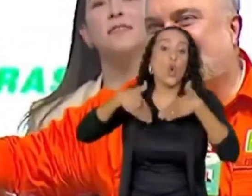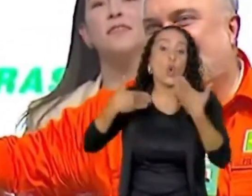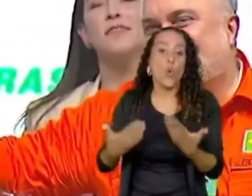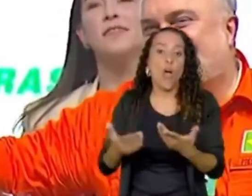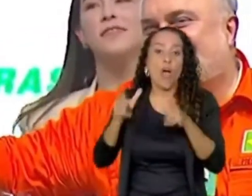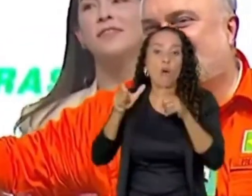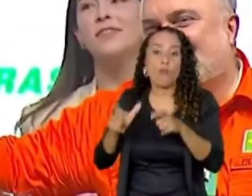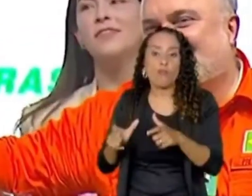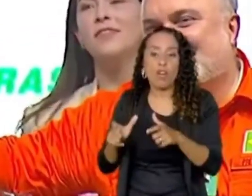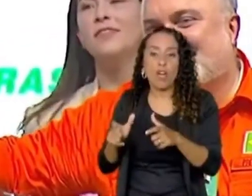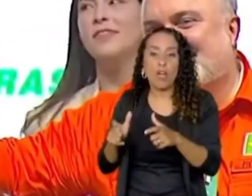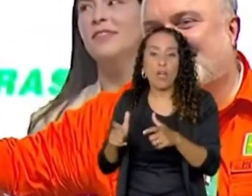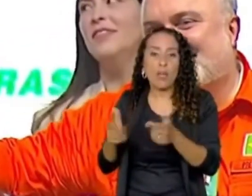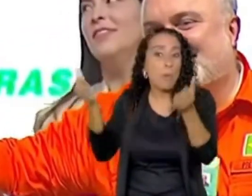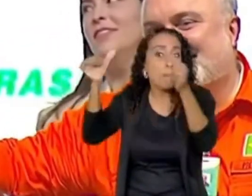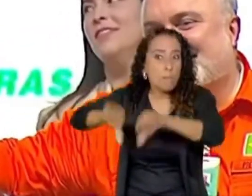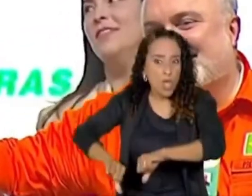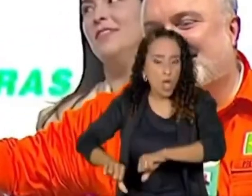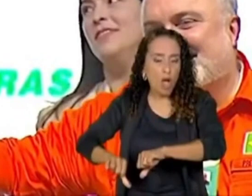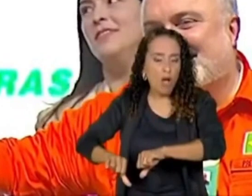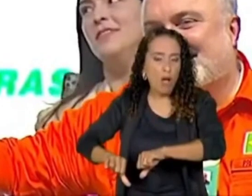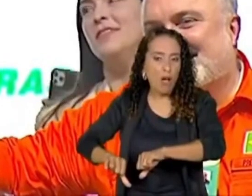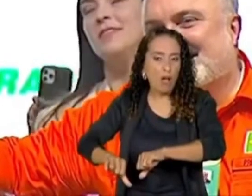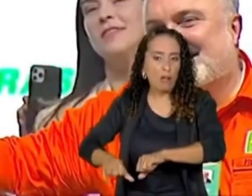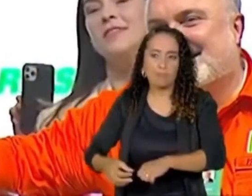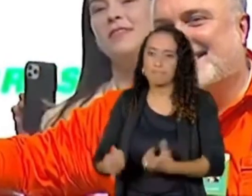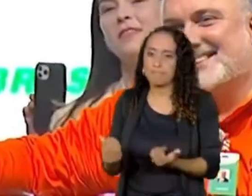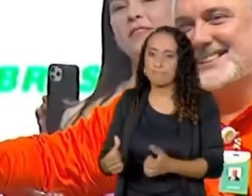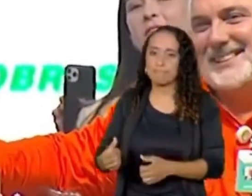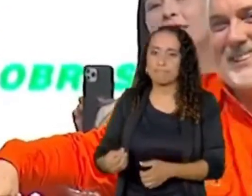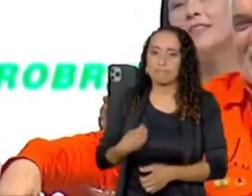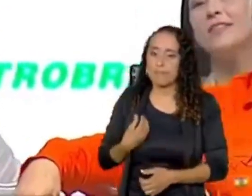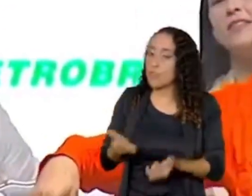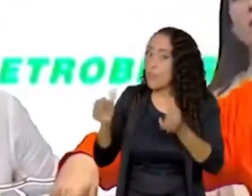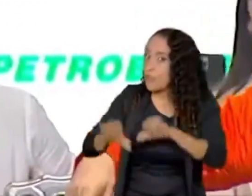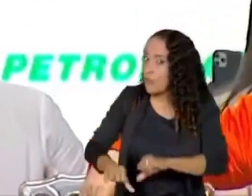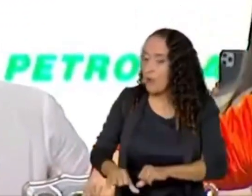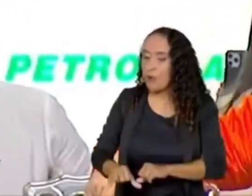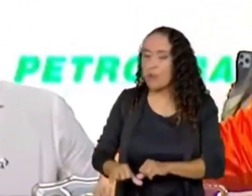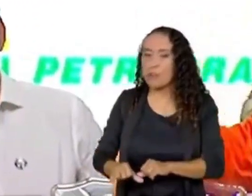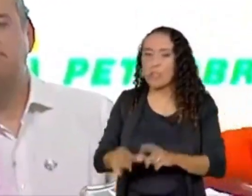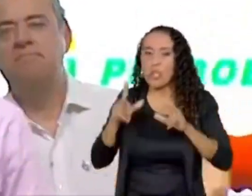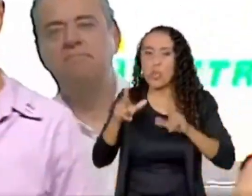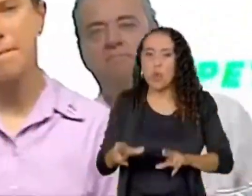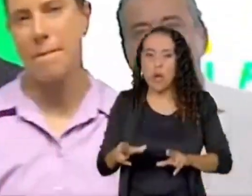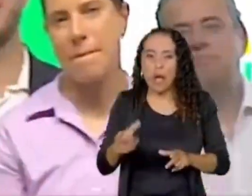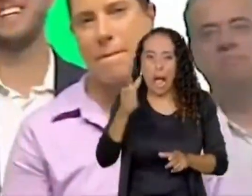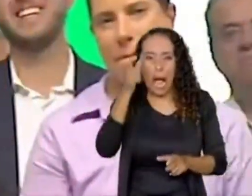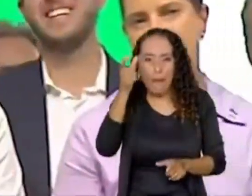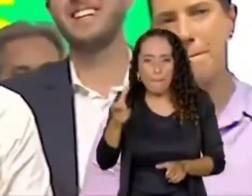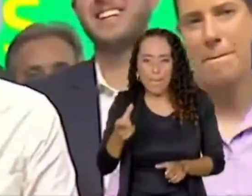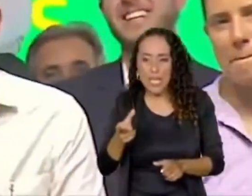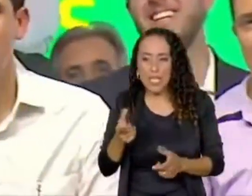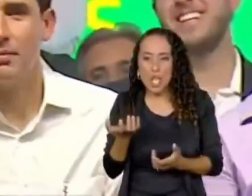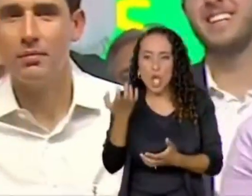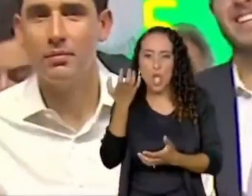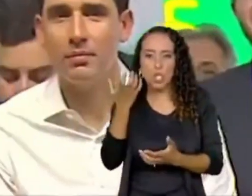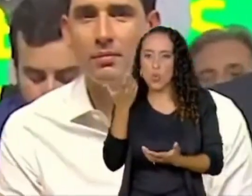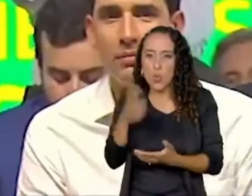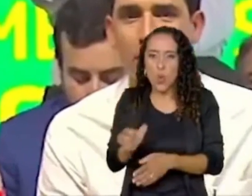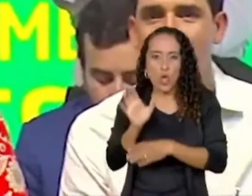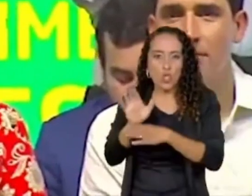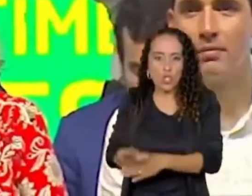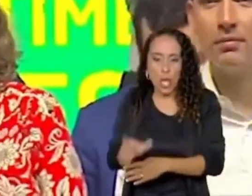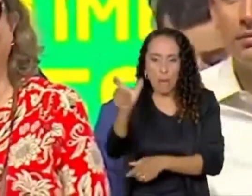inferno deles. Era o inferno. Era como se fosse o capeta negando pão para pessoas que